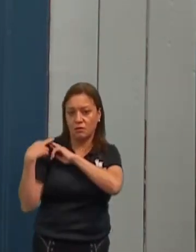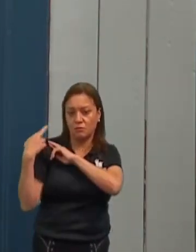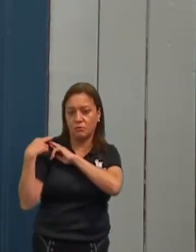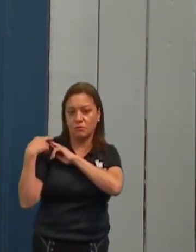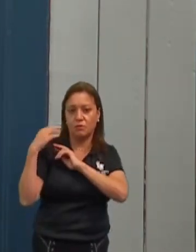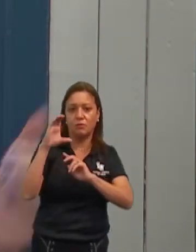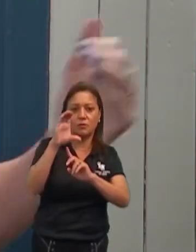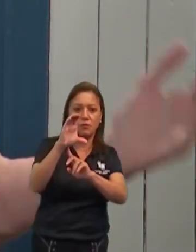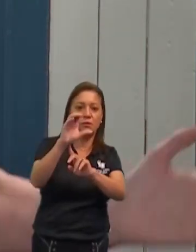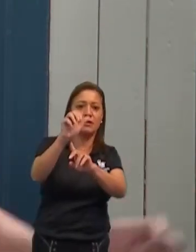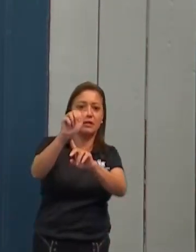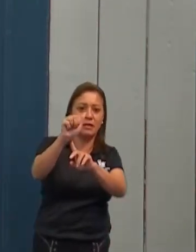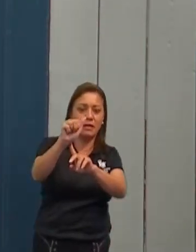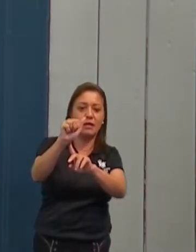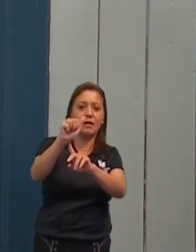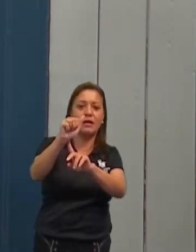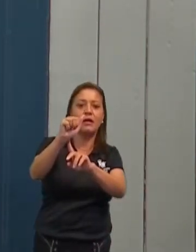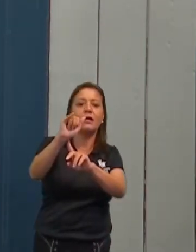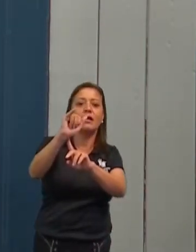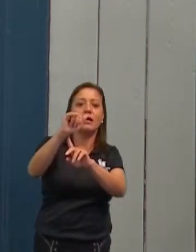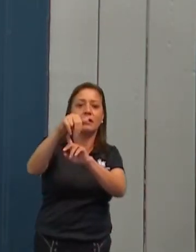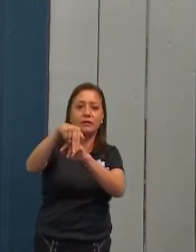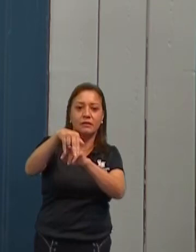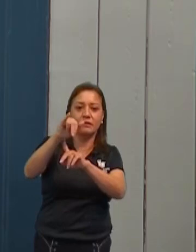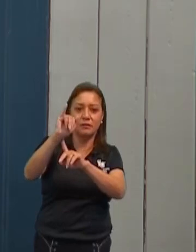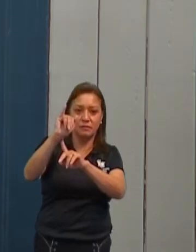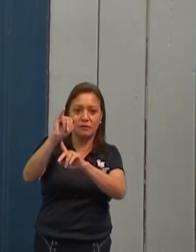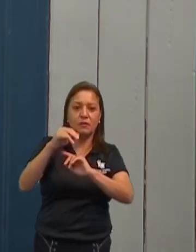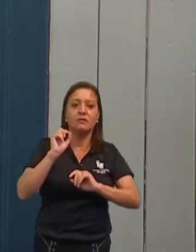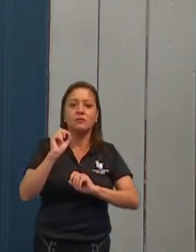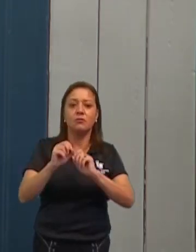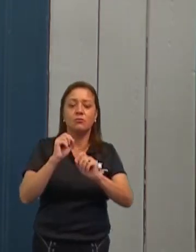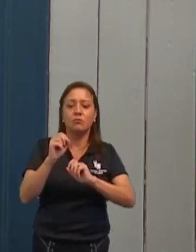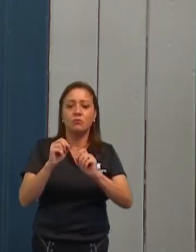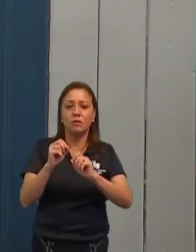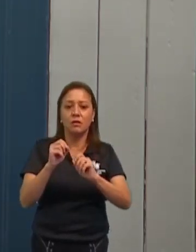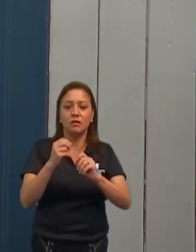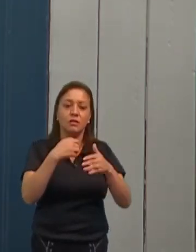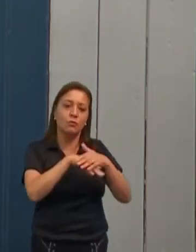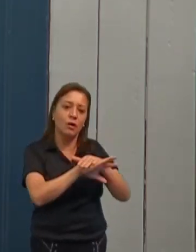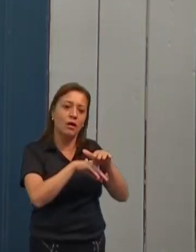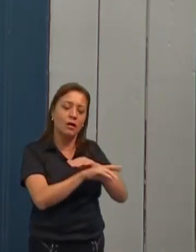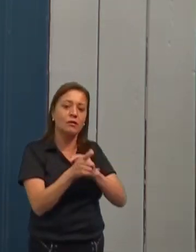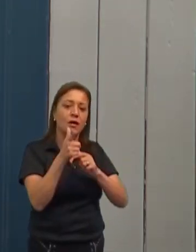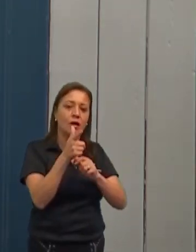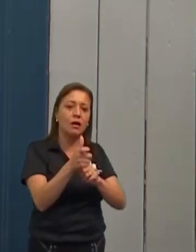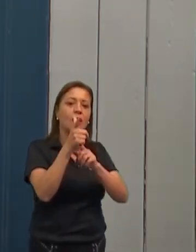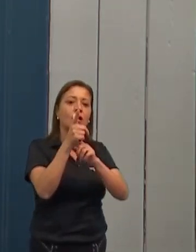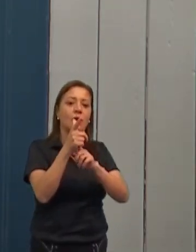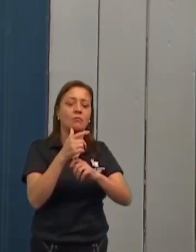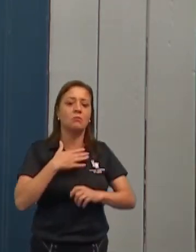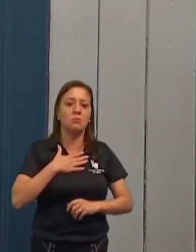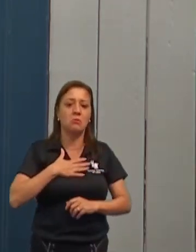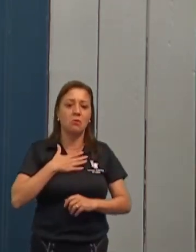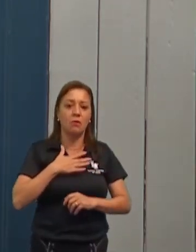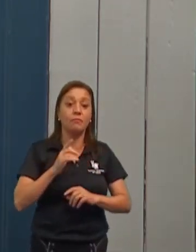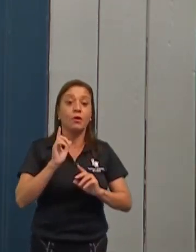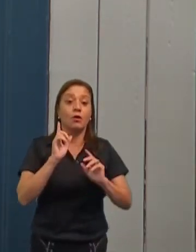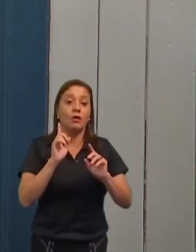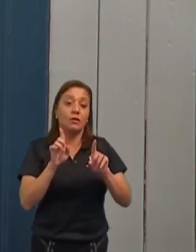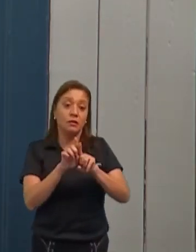que são caçadores, atiradores e colecionadores, saltasse de 117